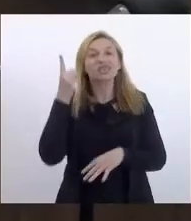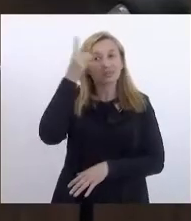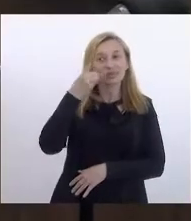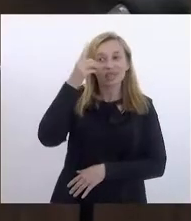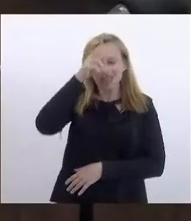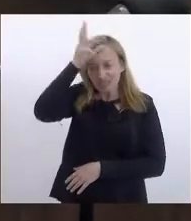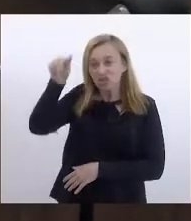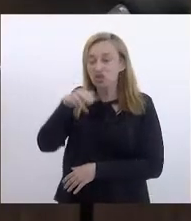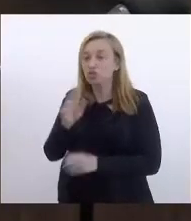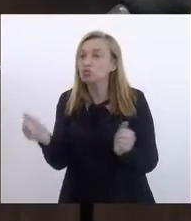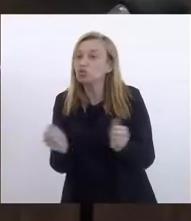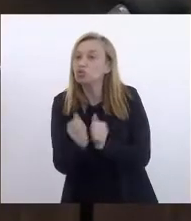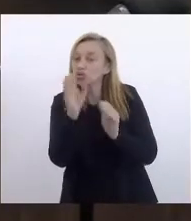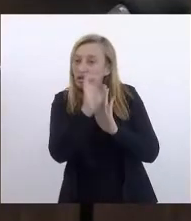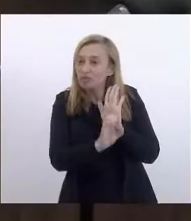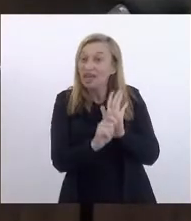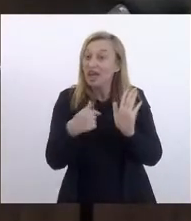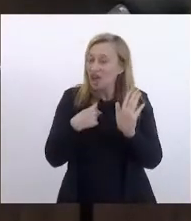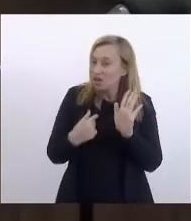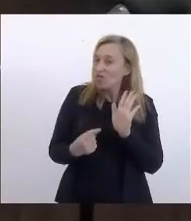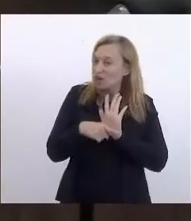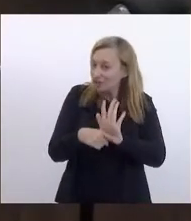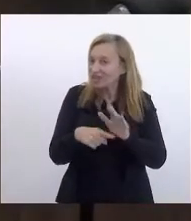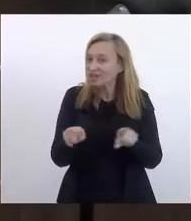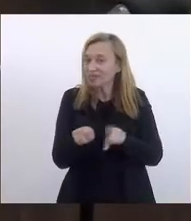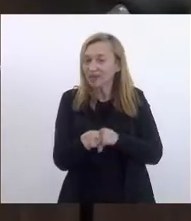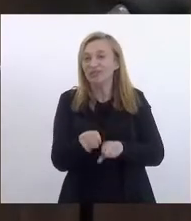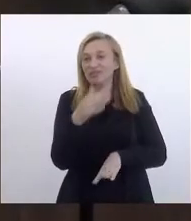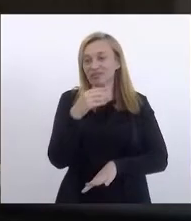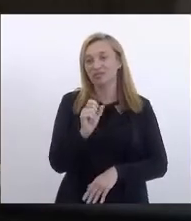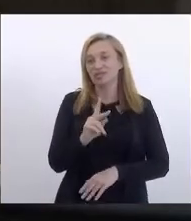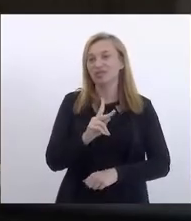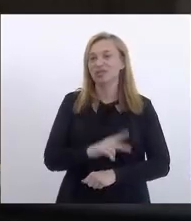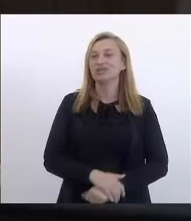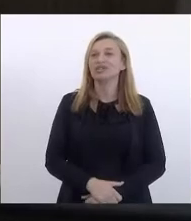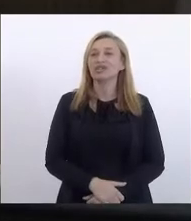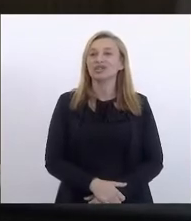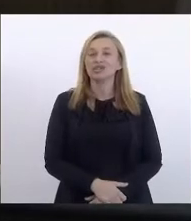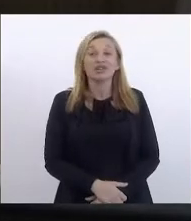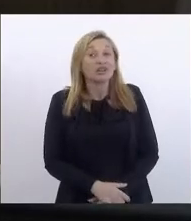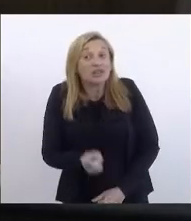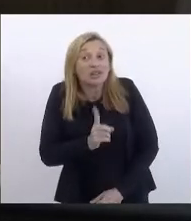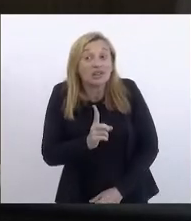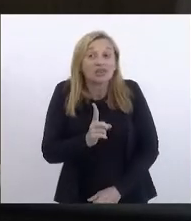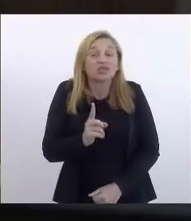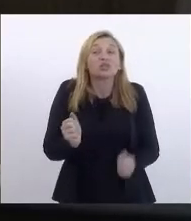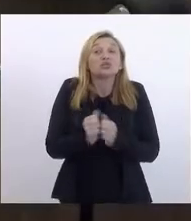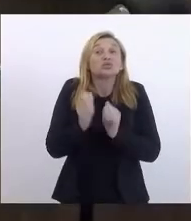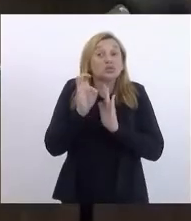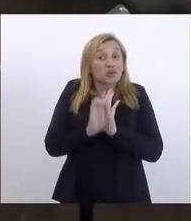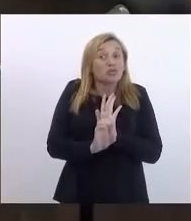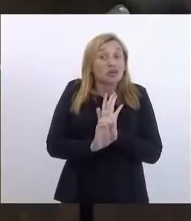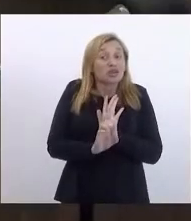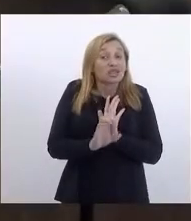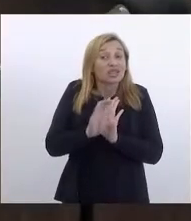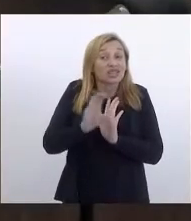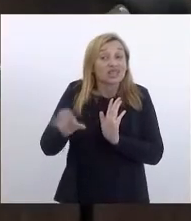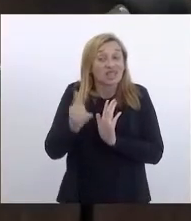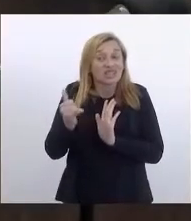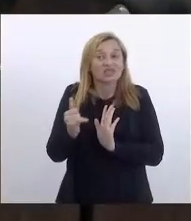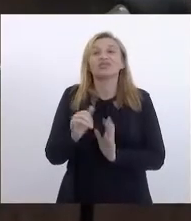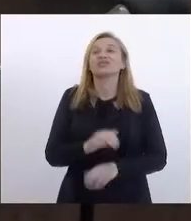favorável com emenda, aliás, que eu vou dar uma pequena contribuição, só isso. Não, favorável com emenda, parecer da CCJ.